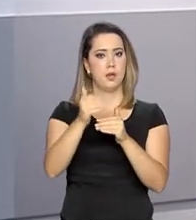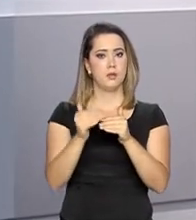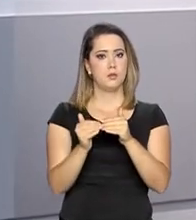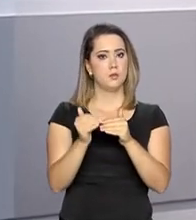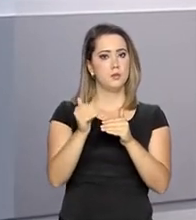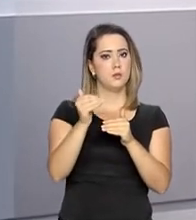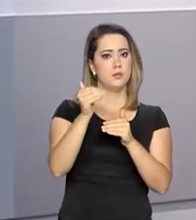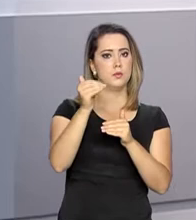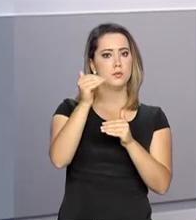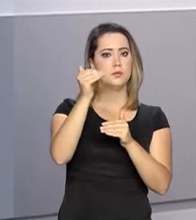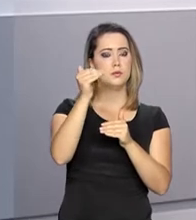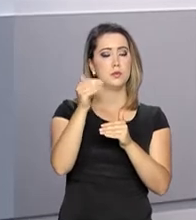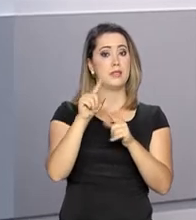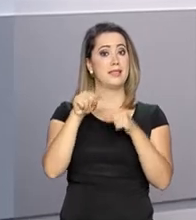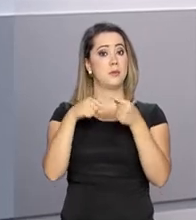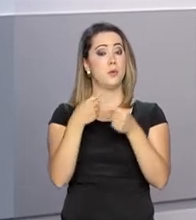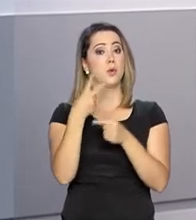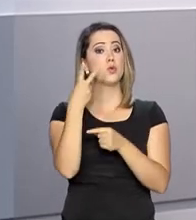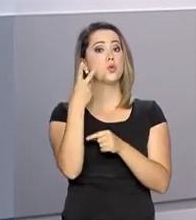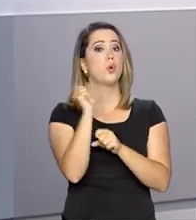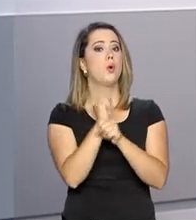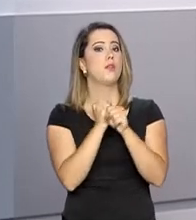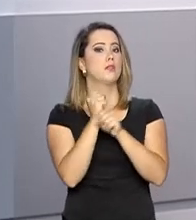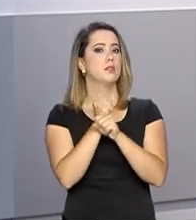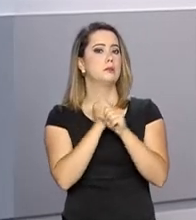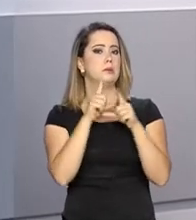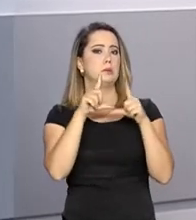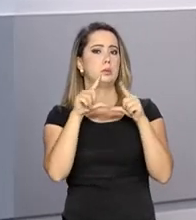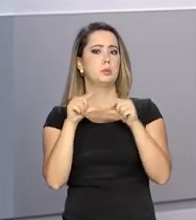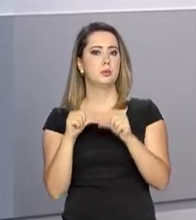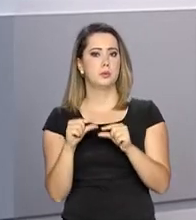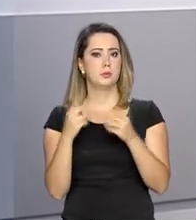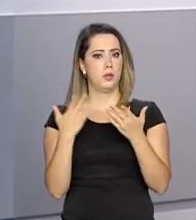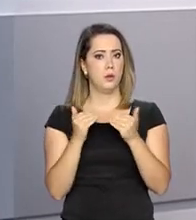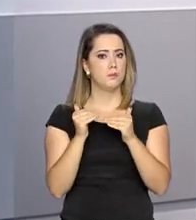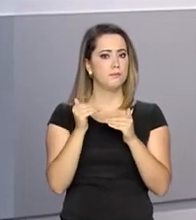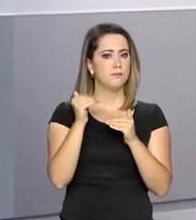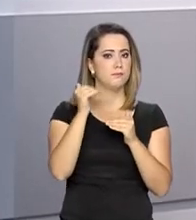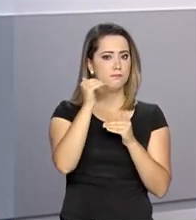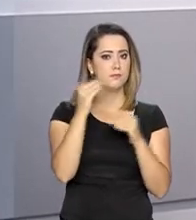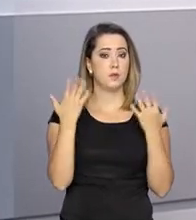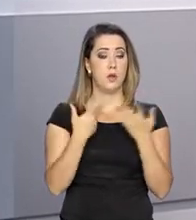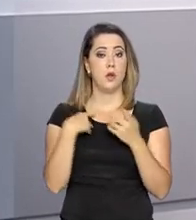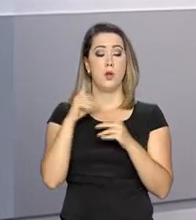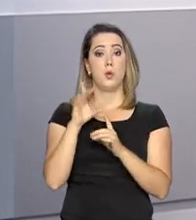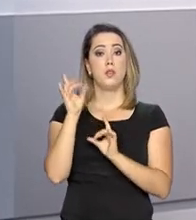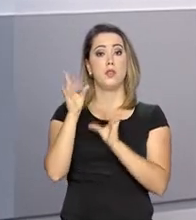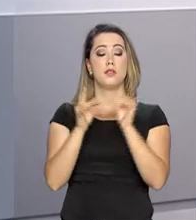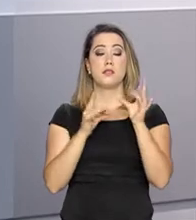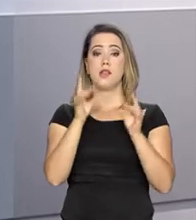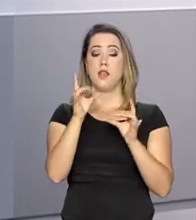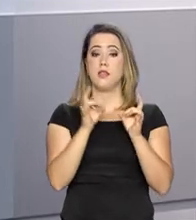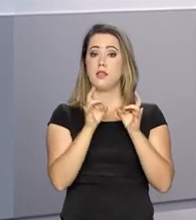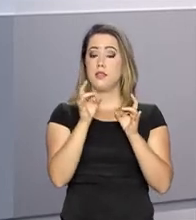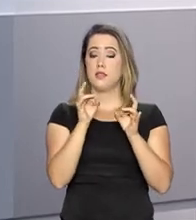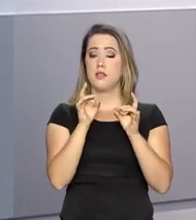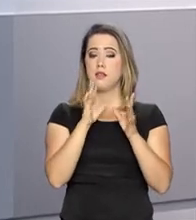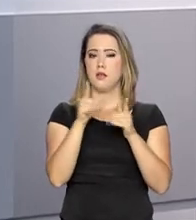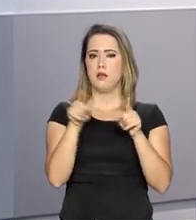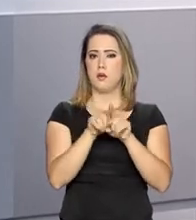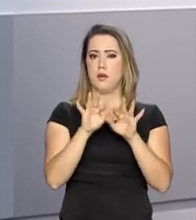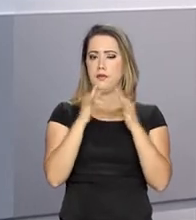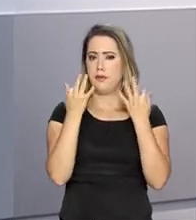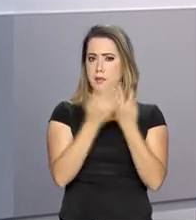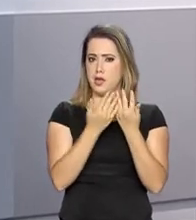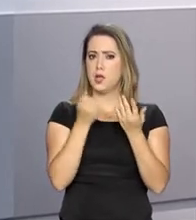depois de dois anos de retração o destaque ficou para o consumo das famílias que cresceu pela primeira vez em